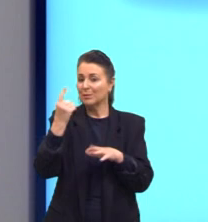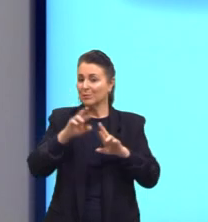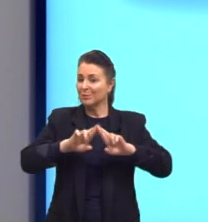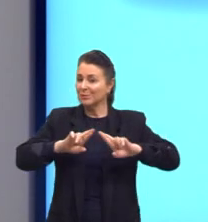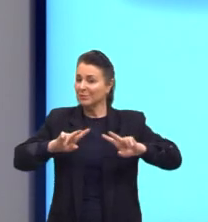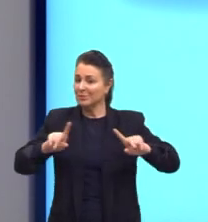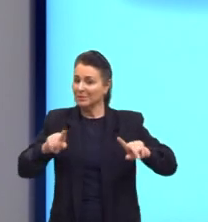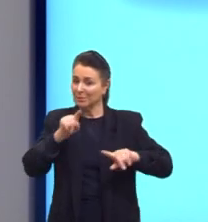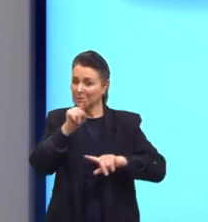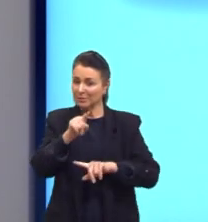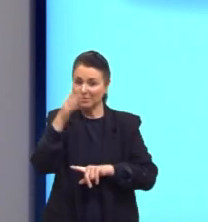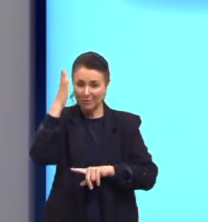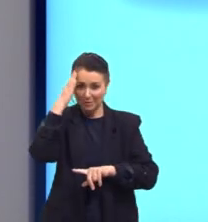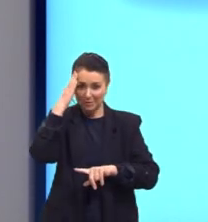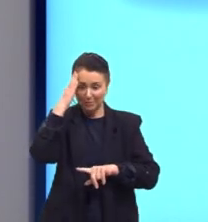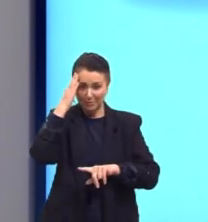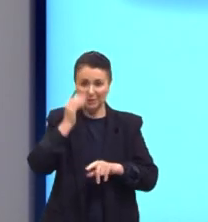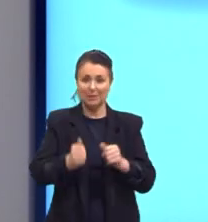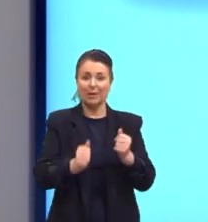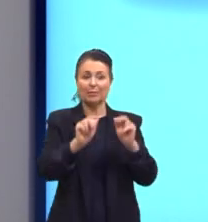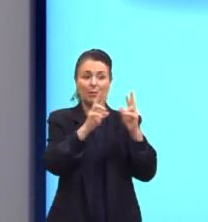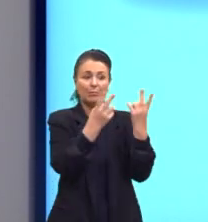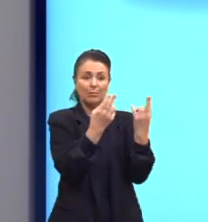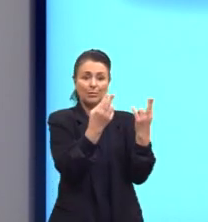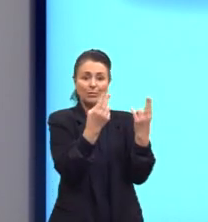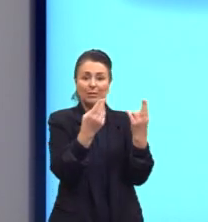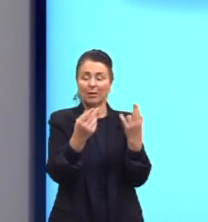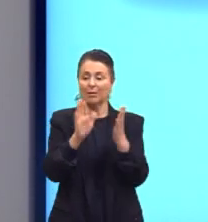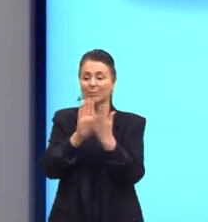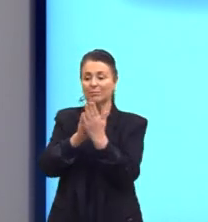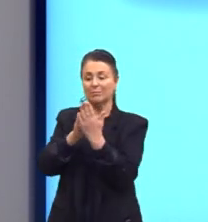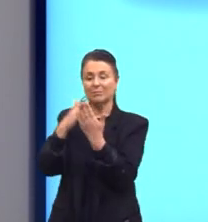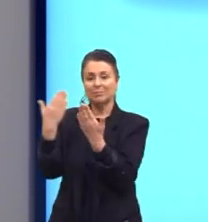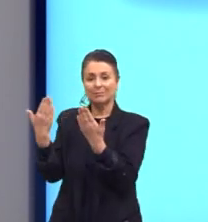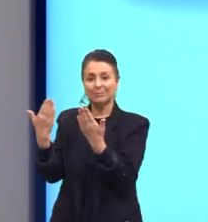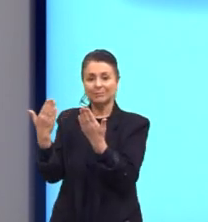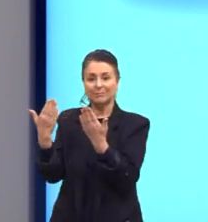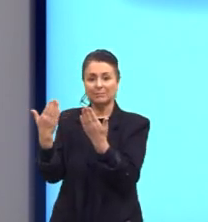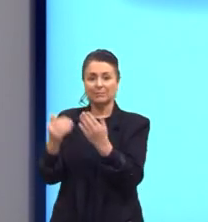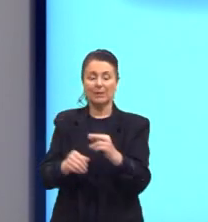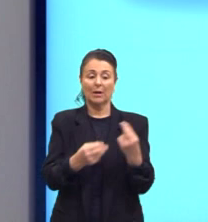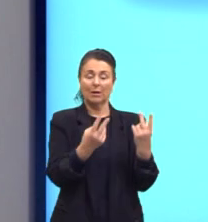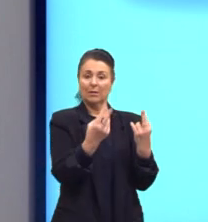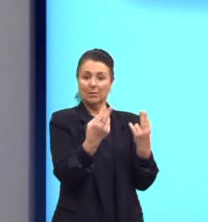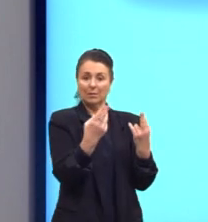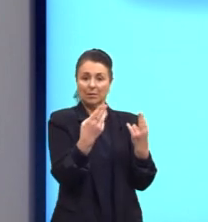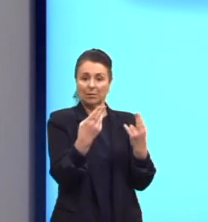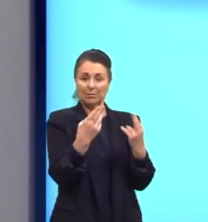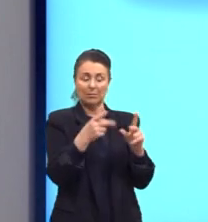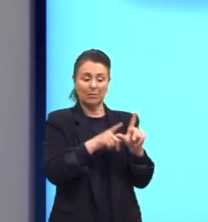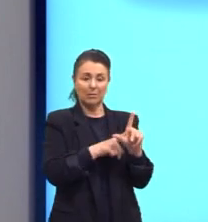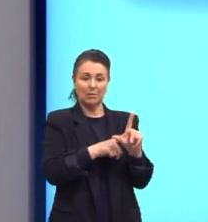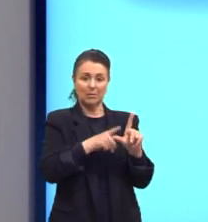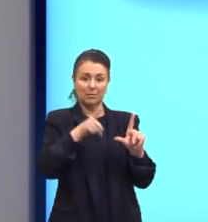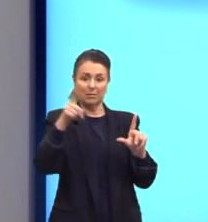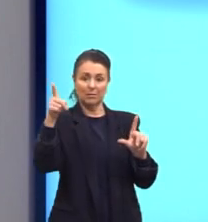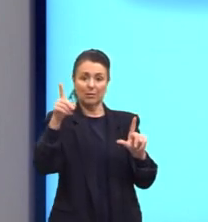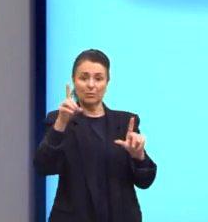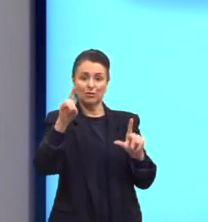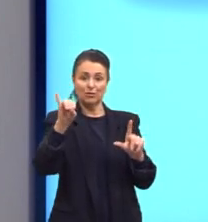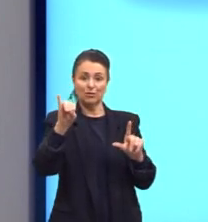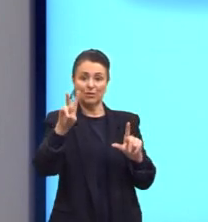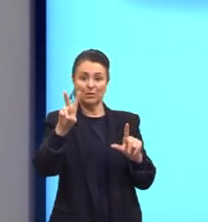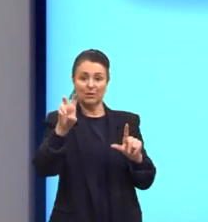diferença aí de homologia e analogia a homologia é consequência da evolução divergente